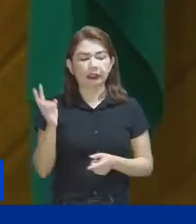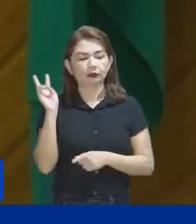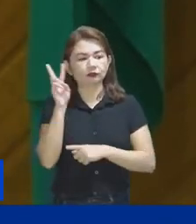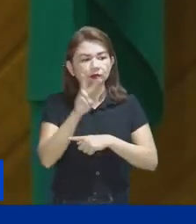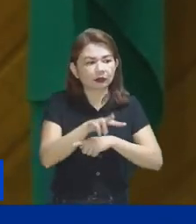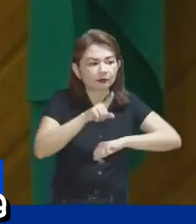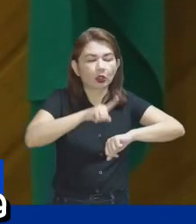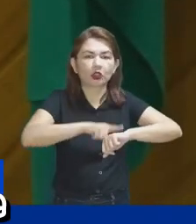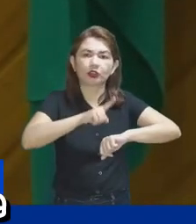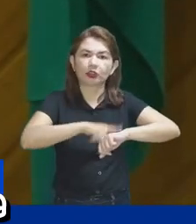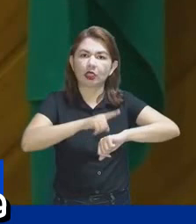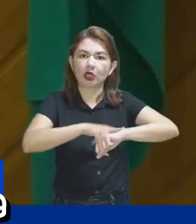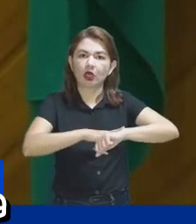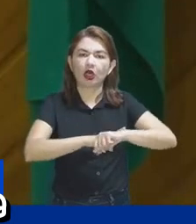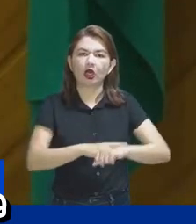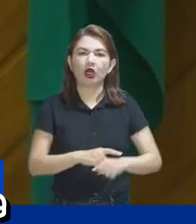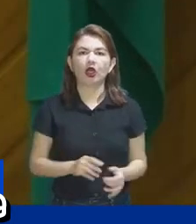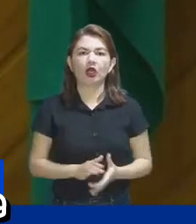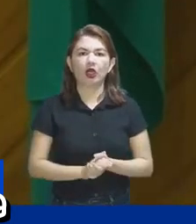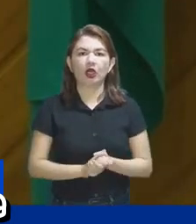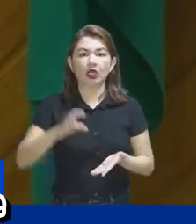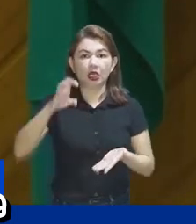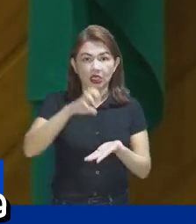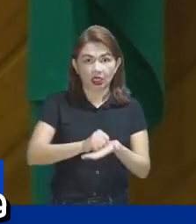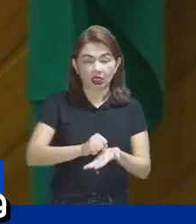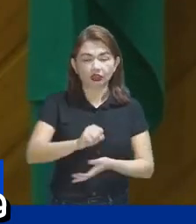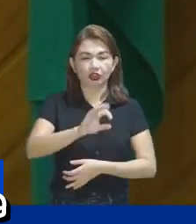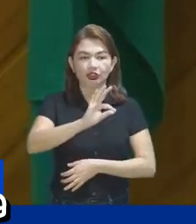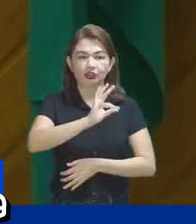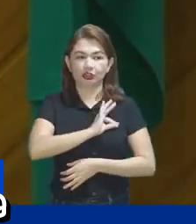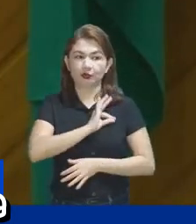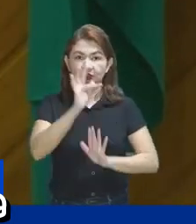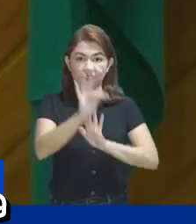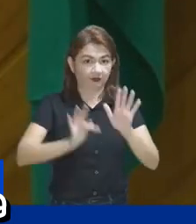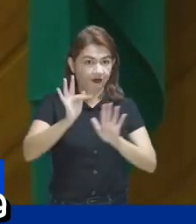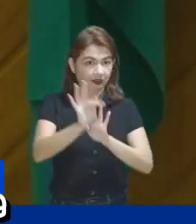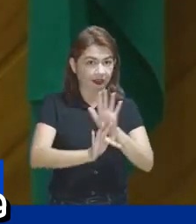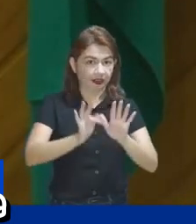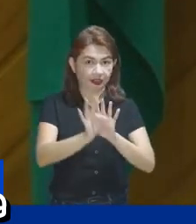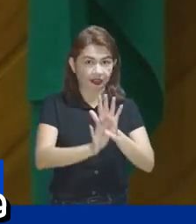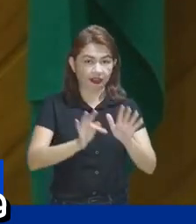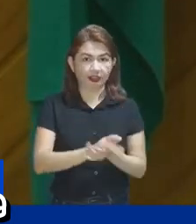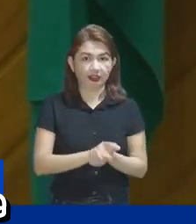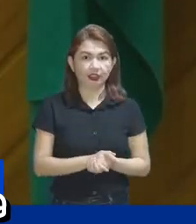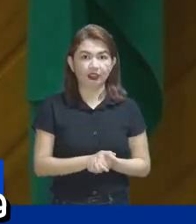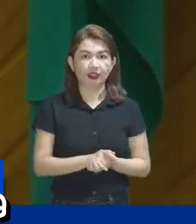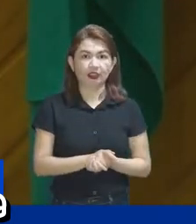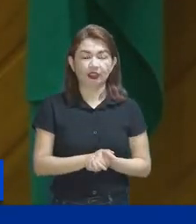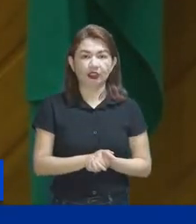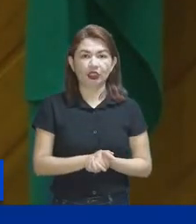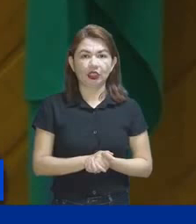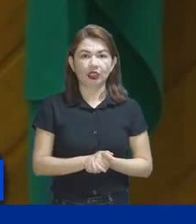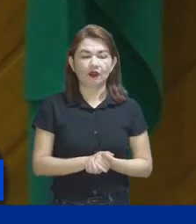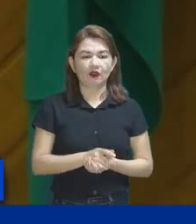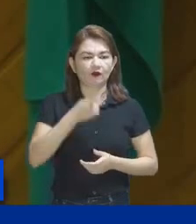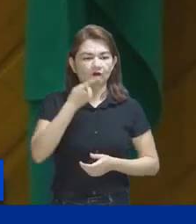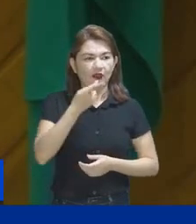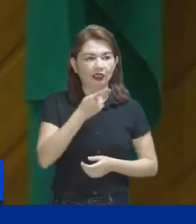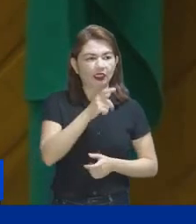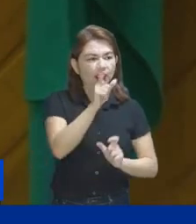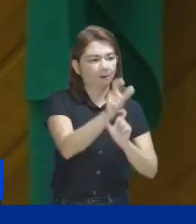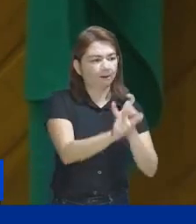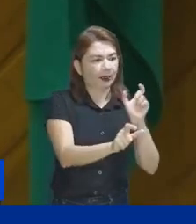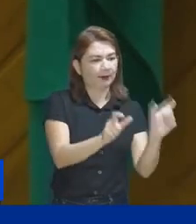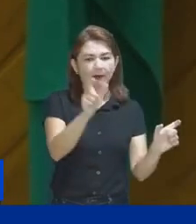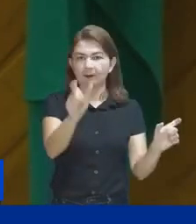registrado na Polícia Federal, gerou um inquérito, e nesse inquérito foram colhidos os depoimentos das pessoas que